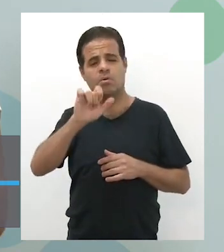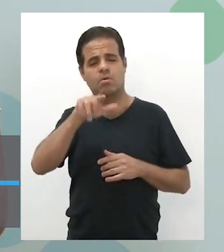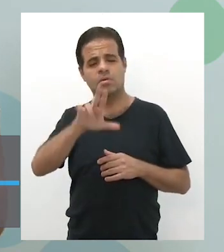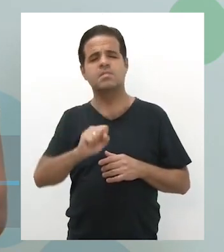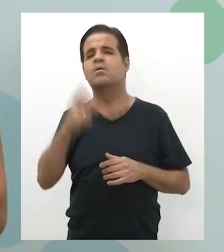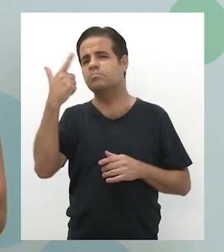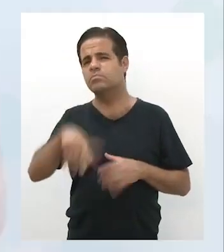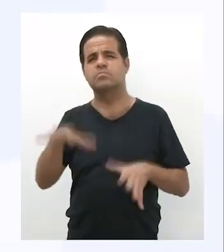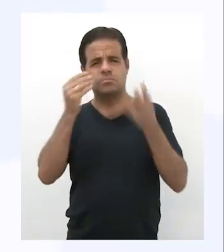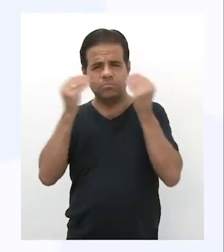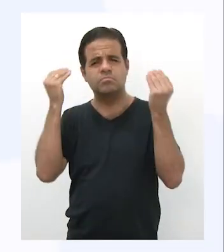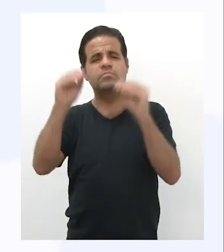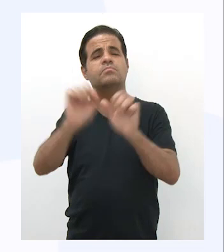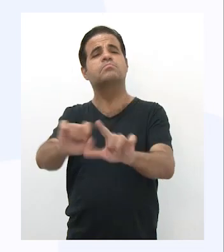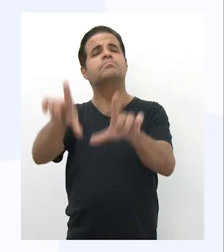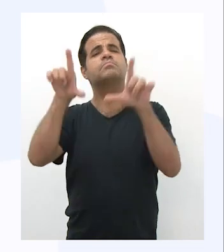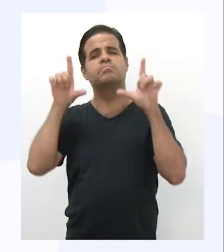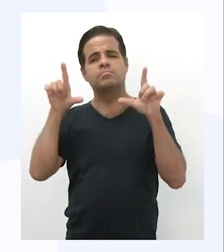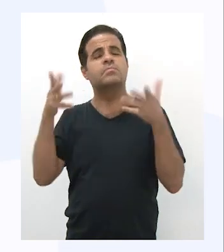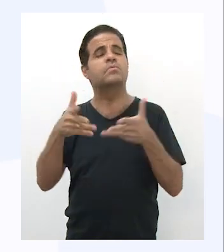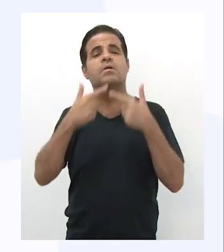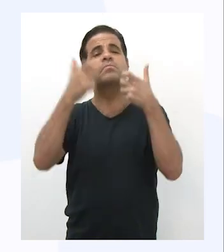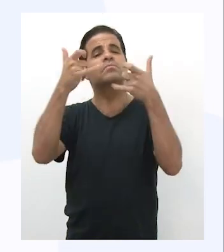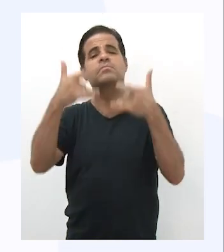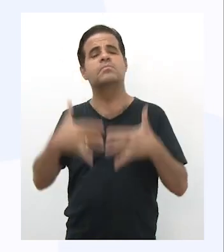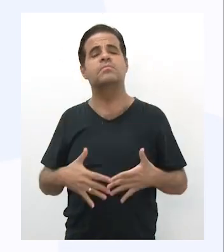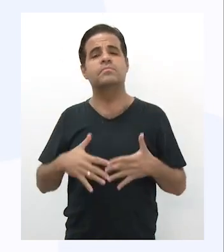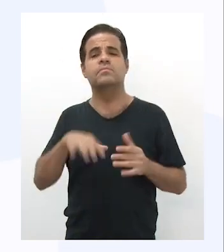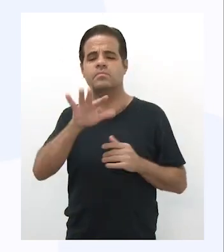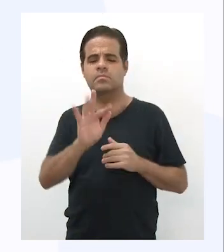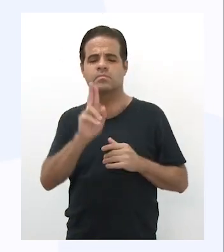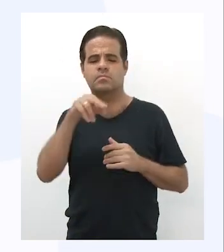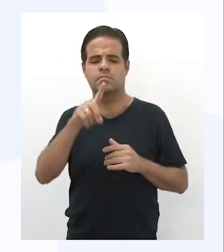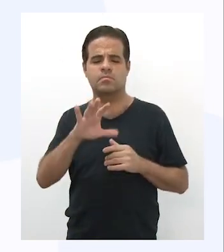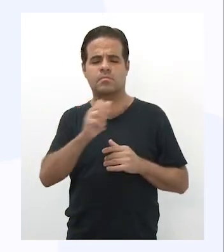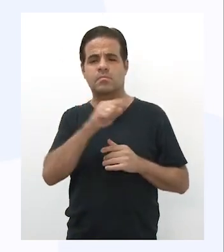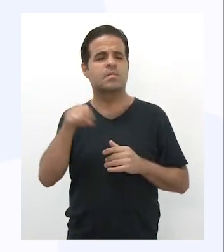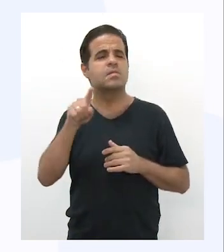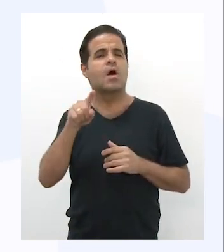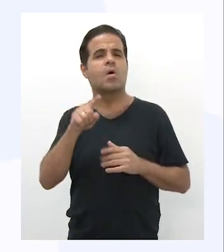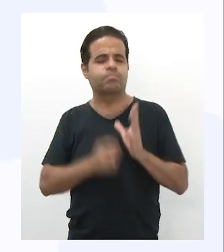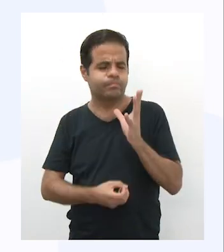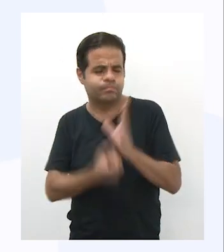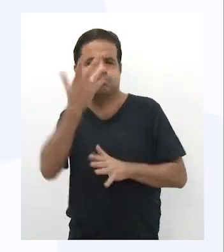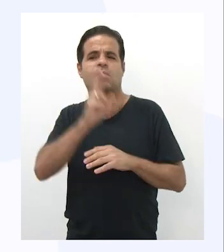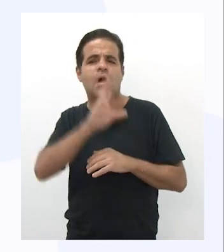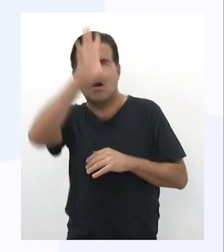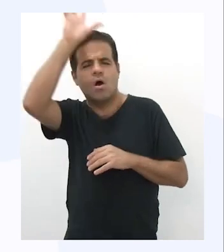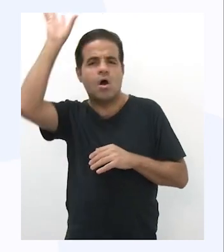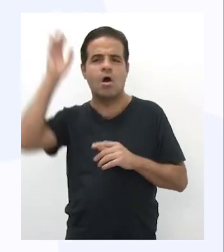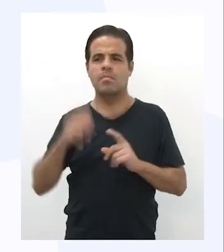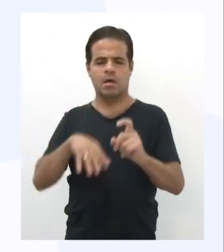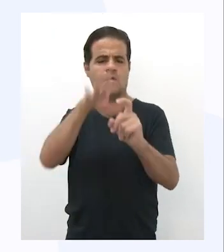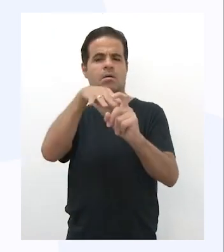Vou colocar mais uma tela para vocês, porque agora nós vamos falar sobre a fundação de Roma, a origem mitológica